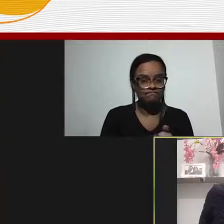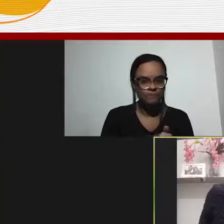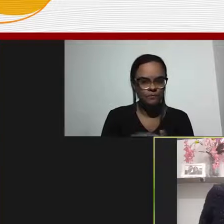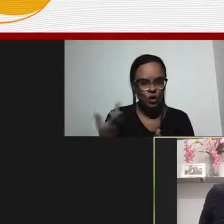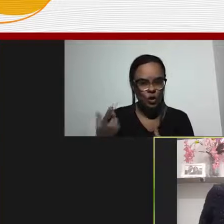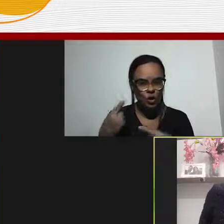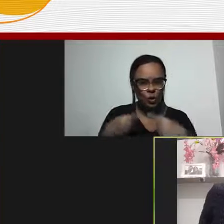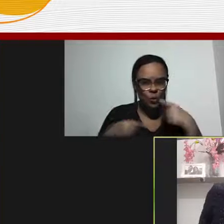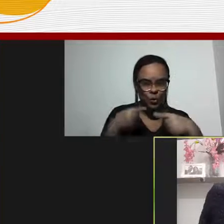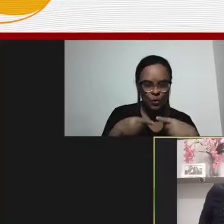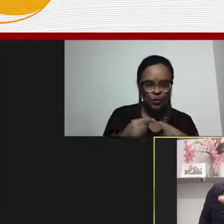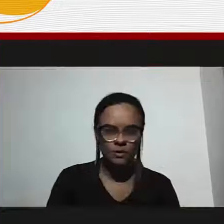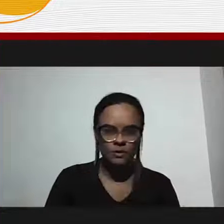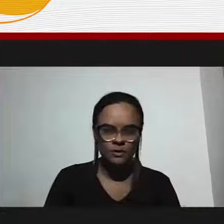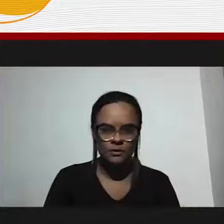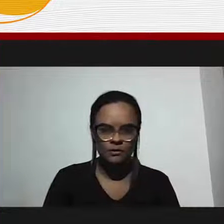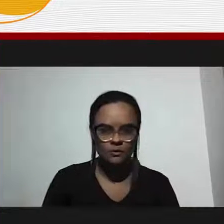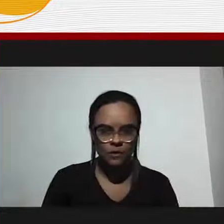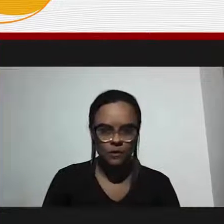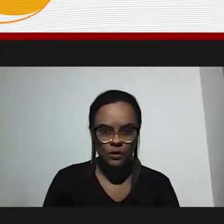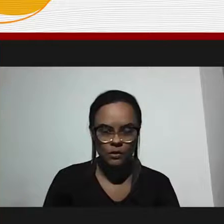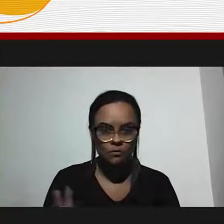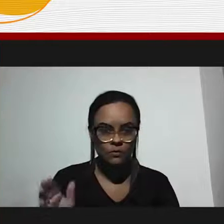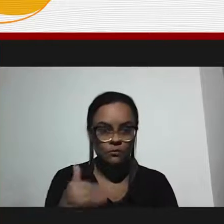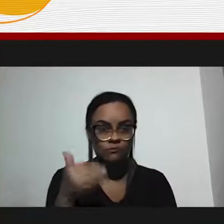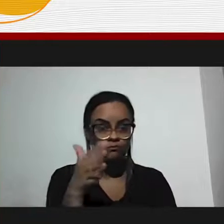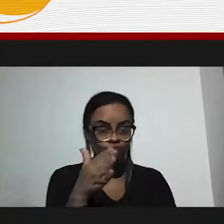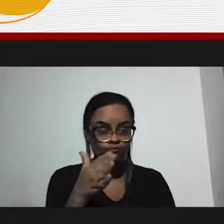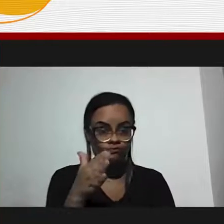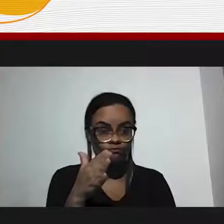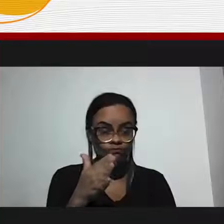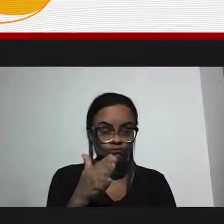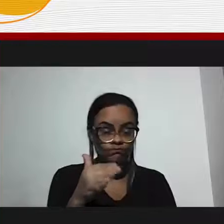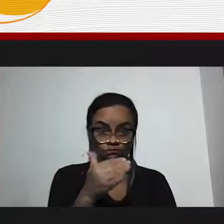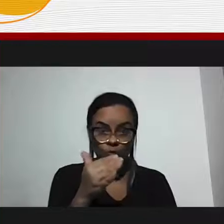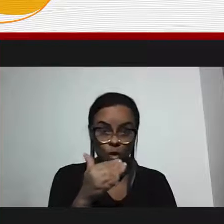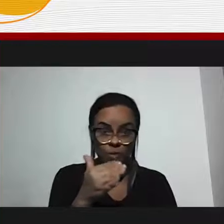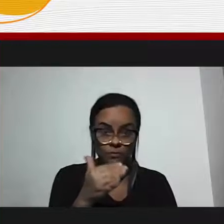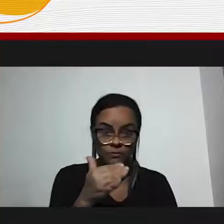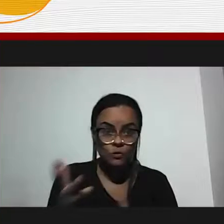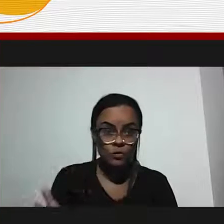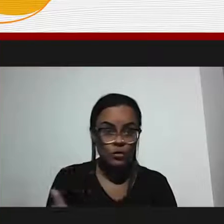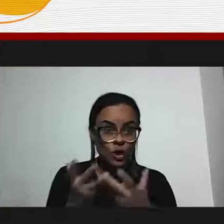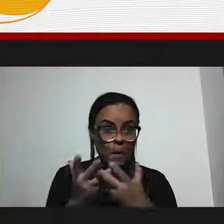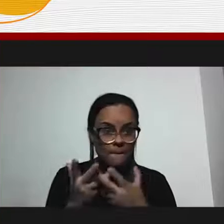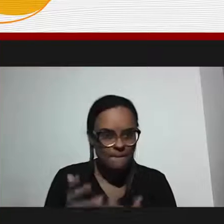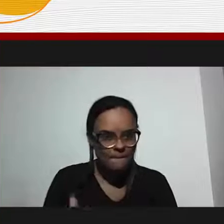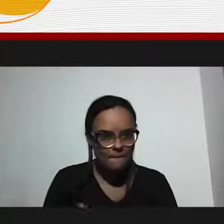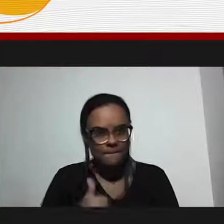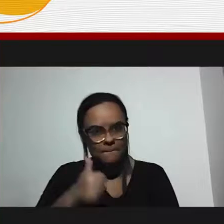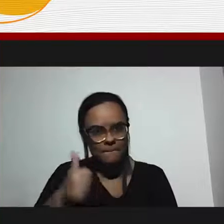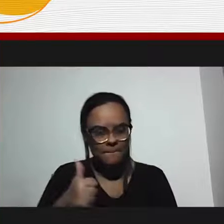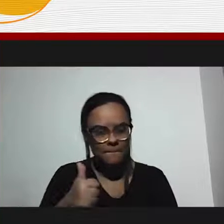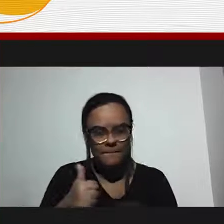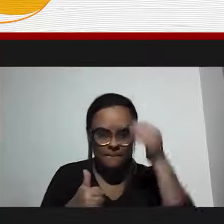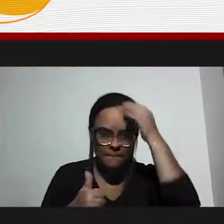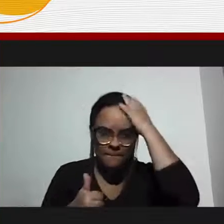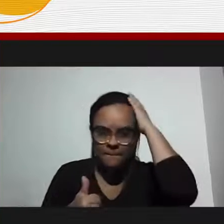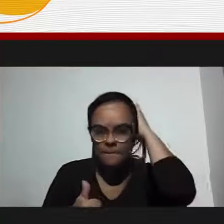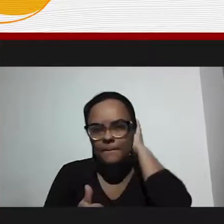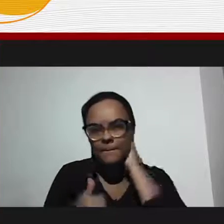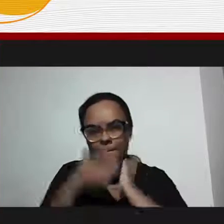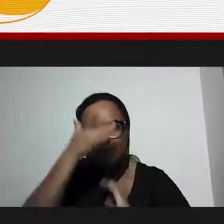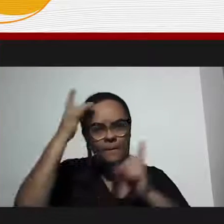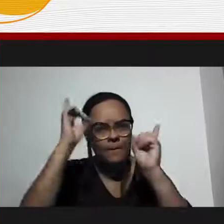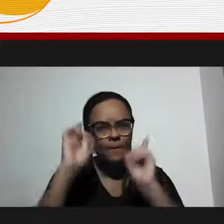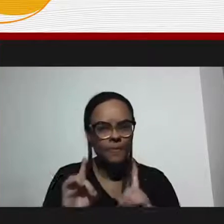viés político, mas o Clodoaldo não deixou de contribuir positivamente para a causa das pessoas